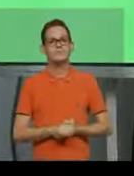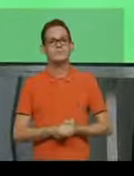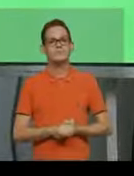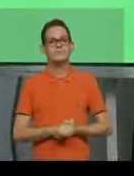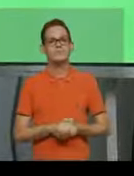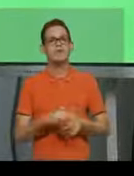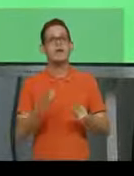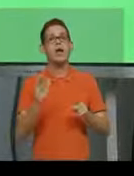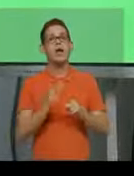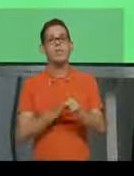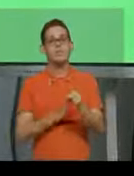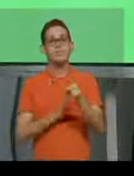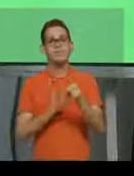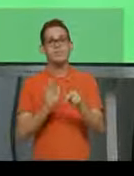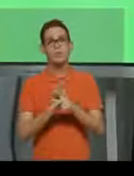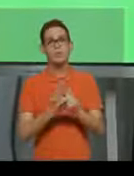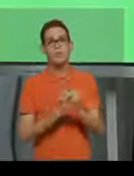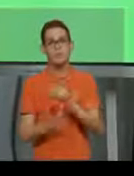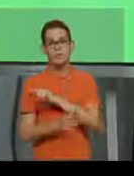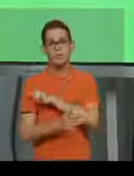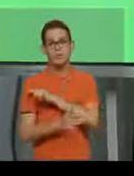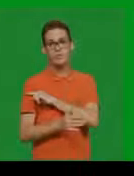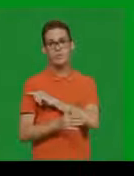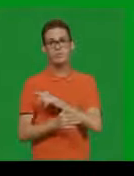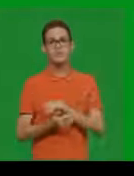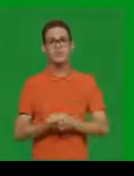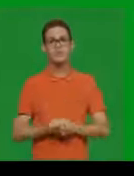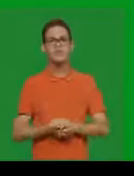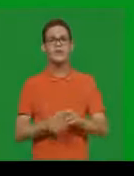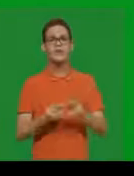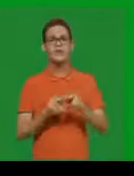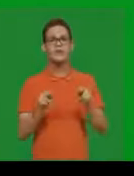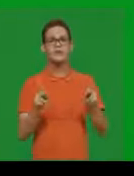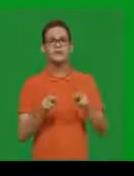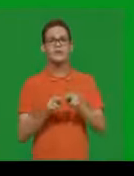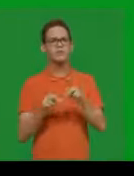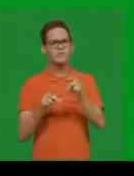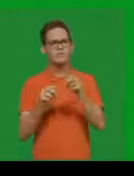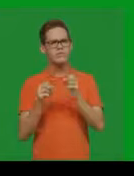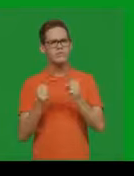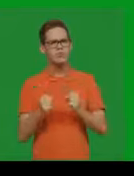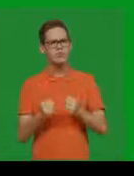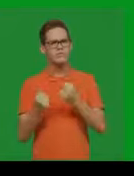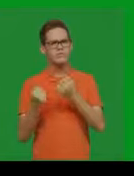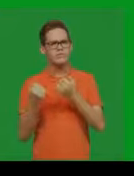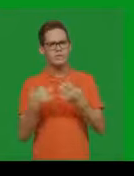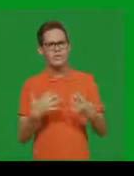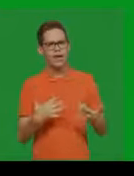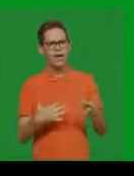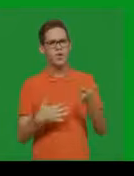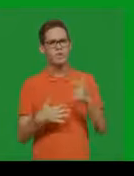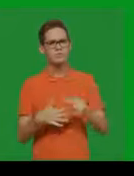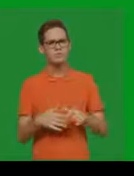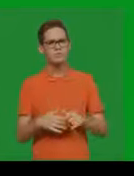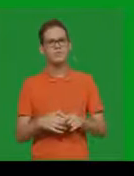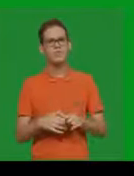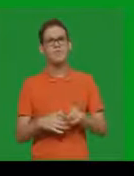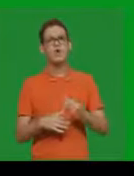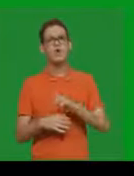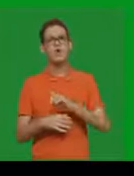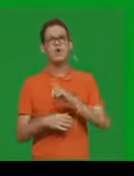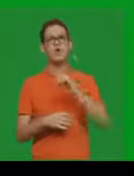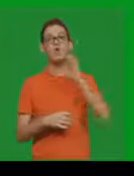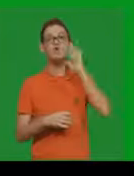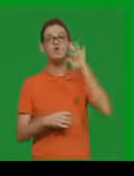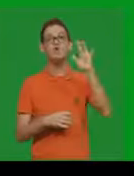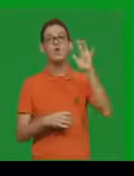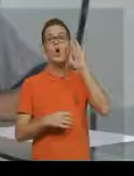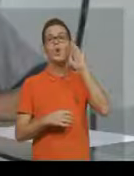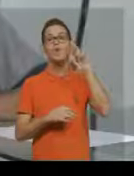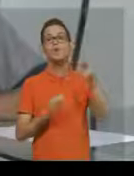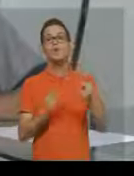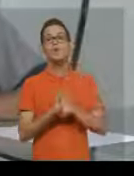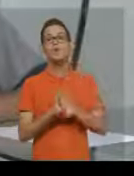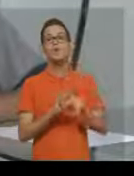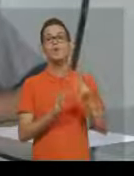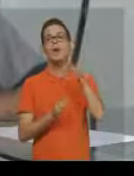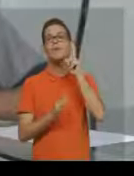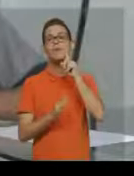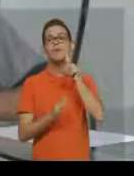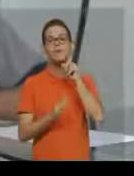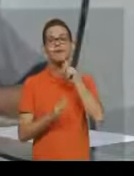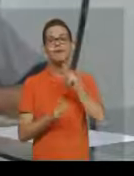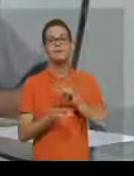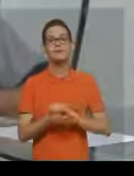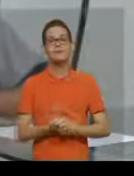Uma pergunta do 7º ano. Professor, poderia explicar novamente o American Dream? Sim, claro, uma ótima pergunta,